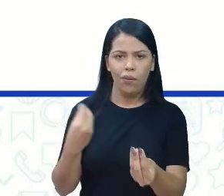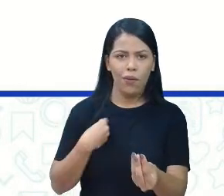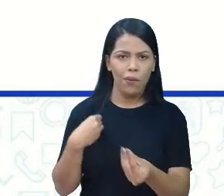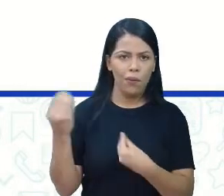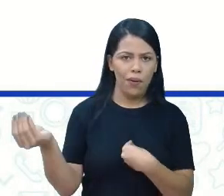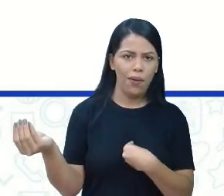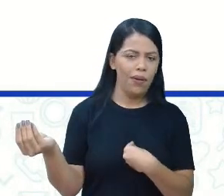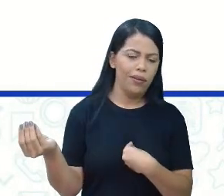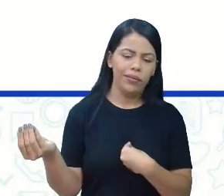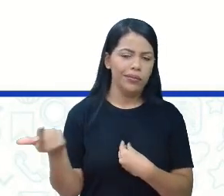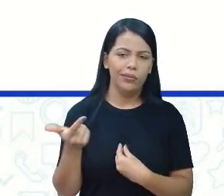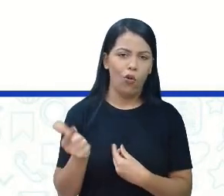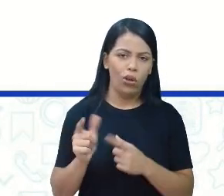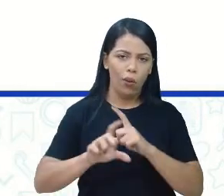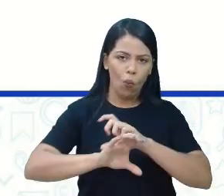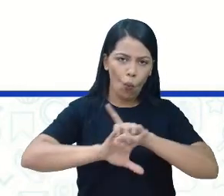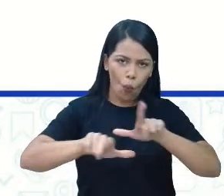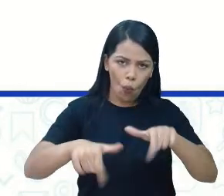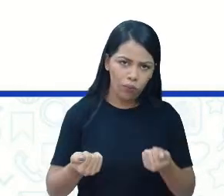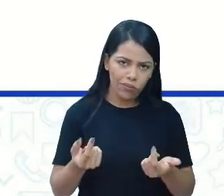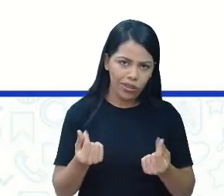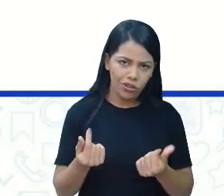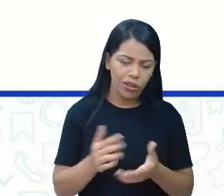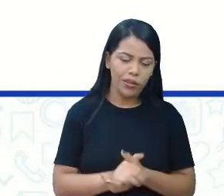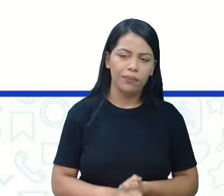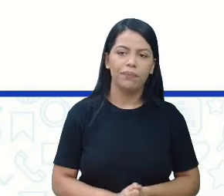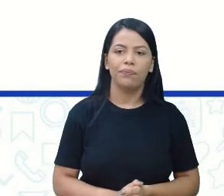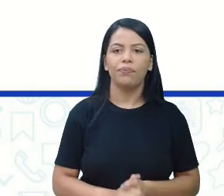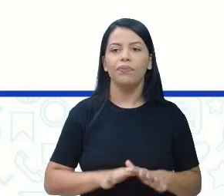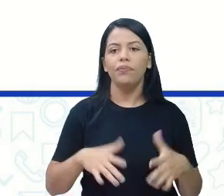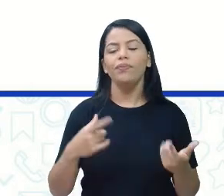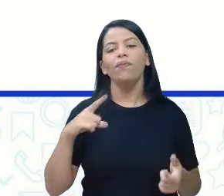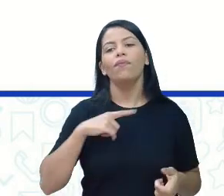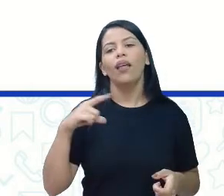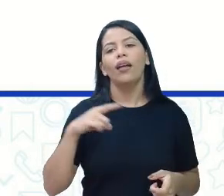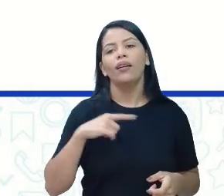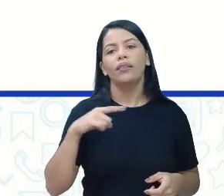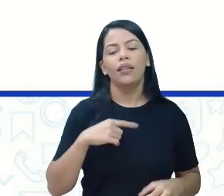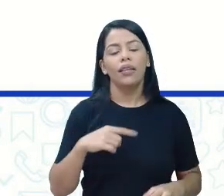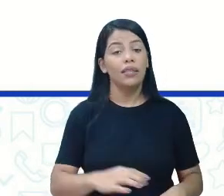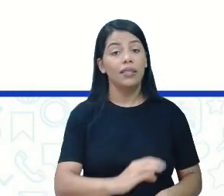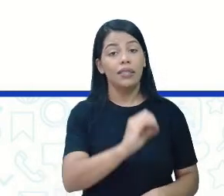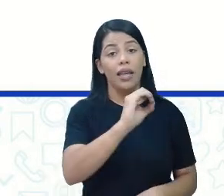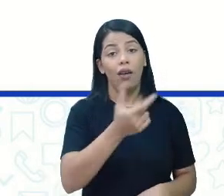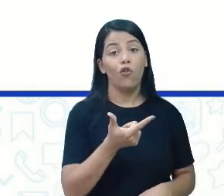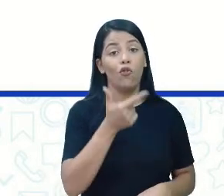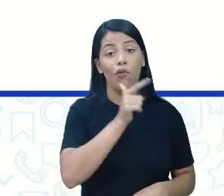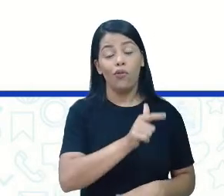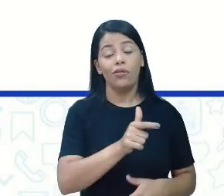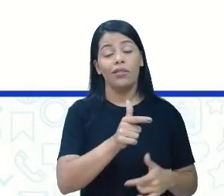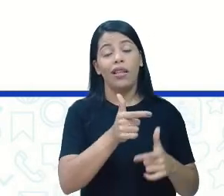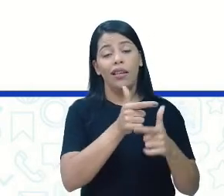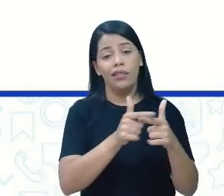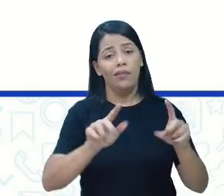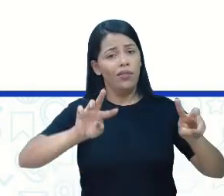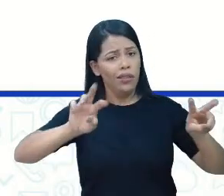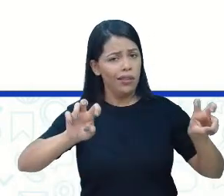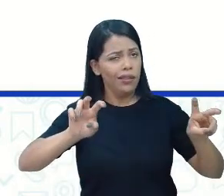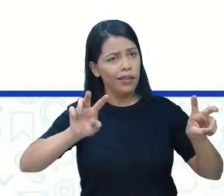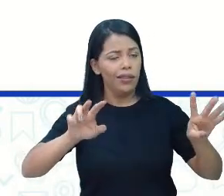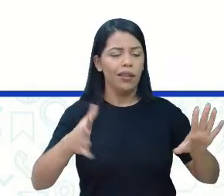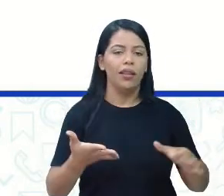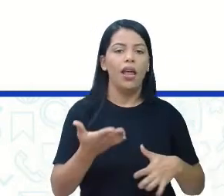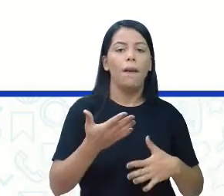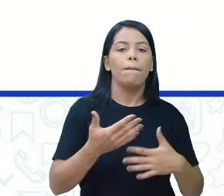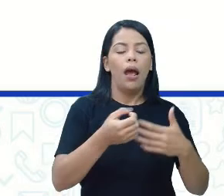nenhum. Então, você tem 0 e consegue dividir, entre aspas, para qualquer quantidade, porque a gente não